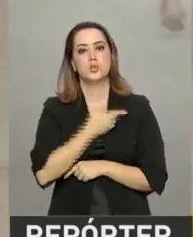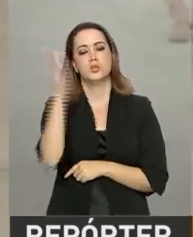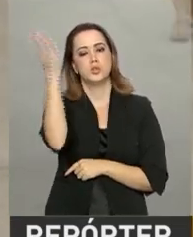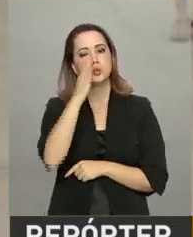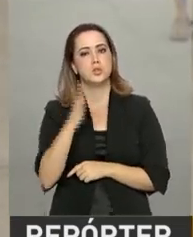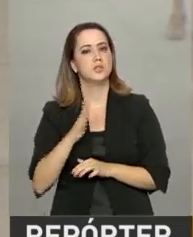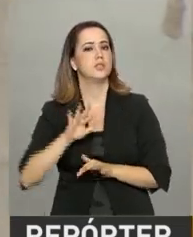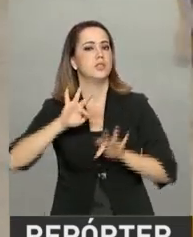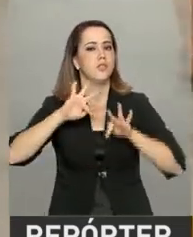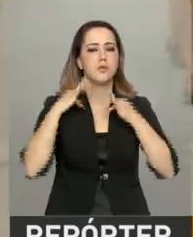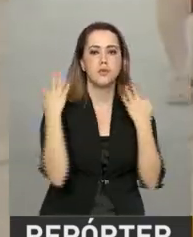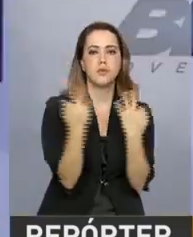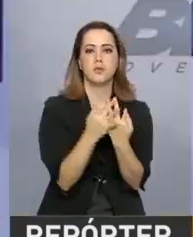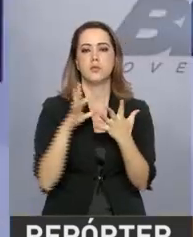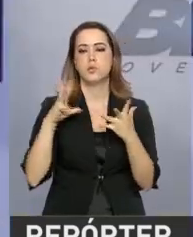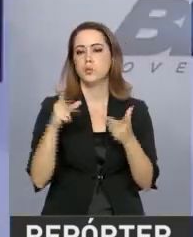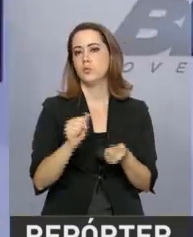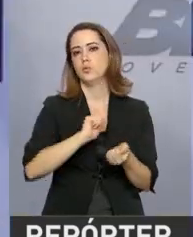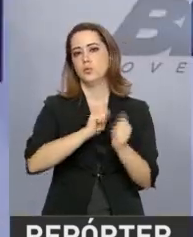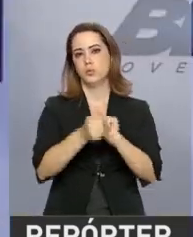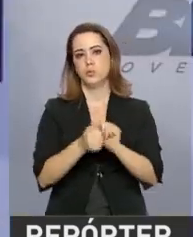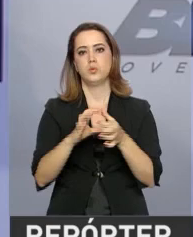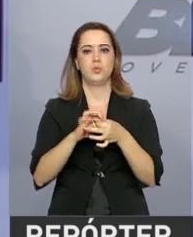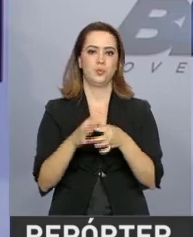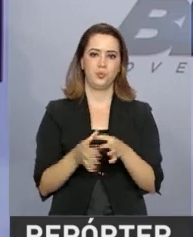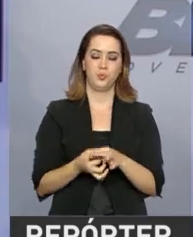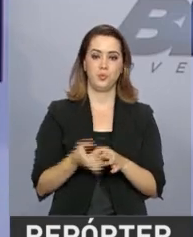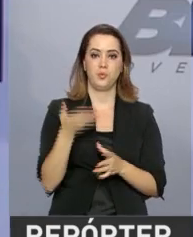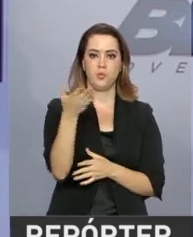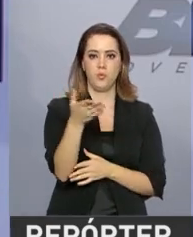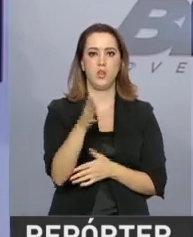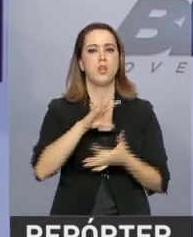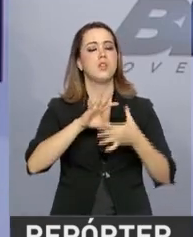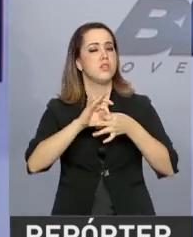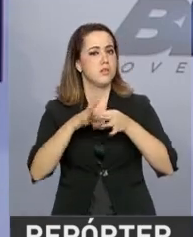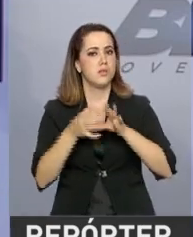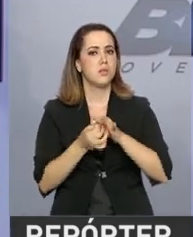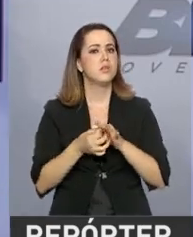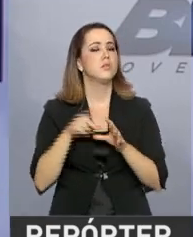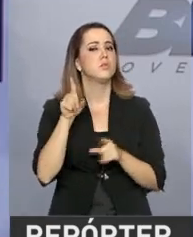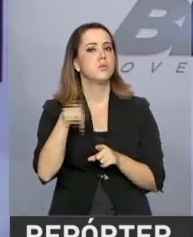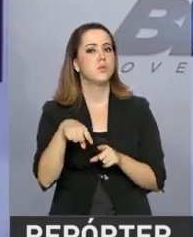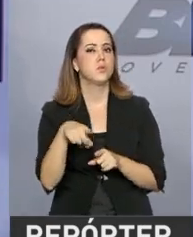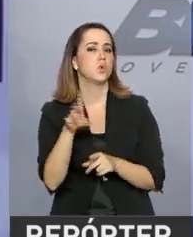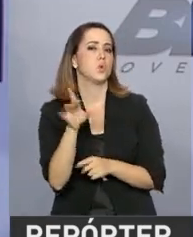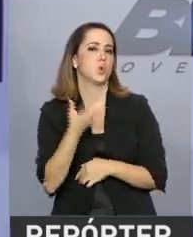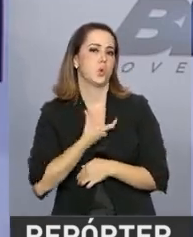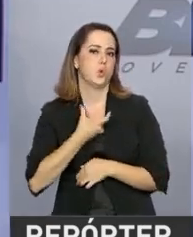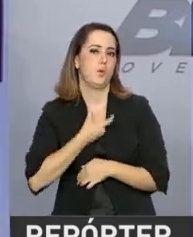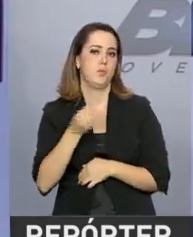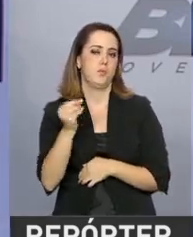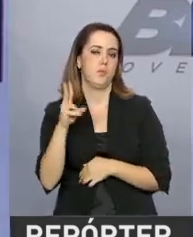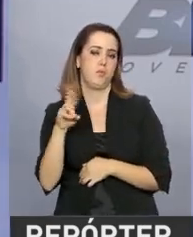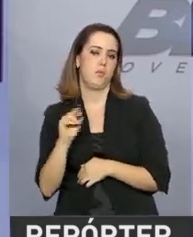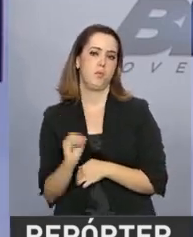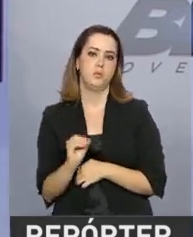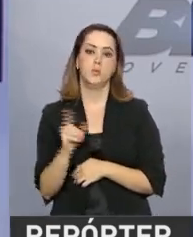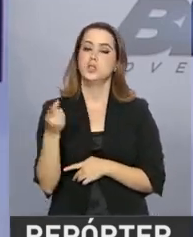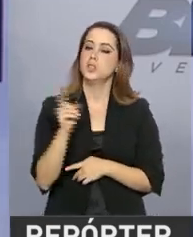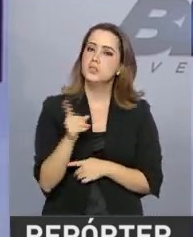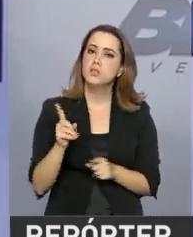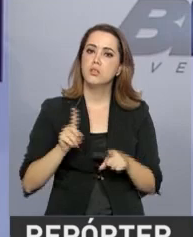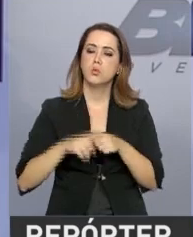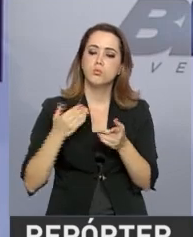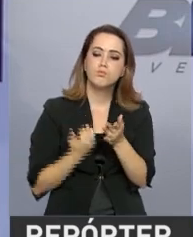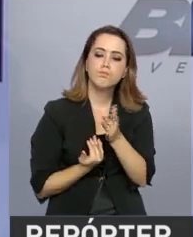É tudo do espírito olímpico. A Olimpíada... A razão da Olimpíada não é a conquista da medalha de ouro. A razão da Olimpíada, quando